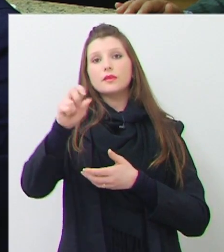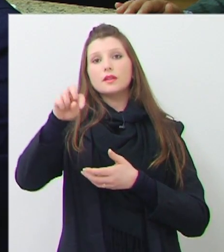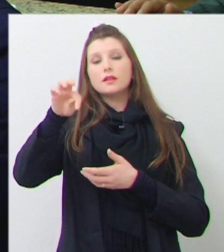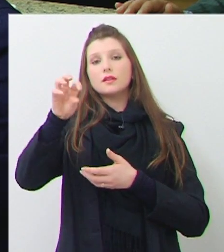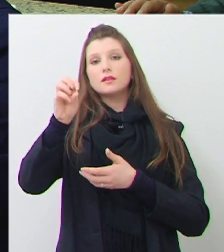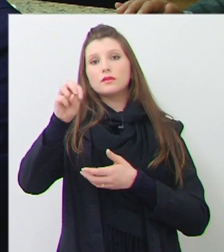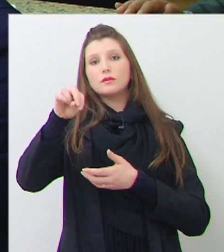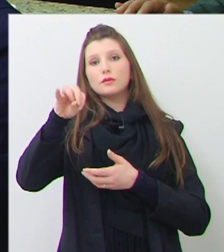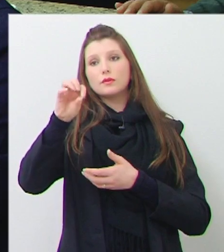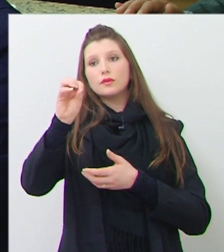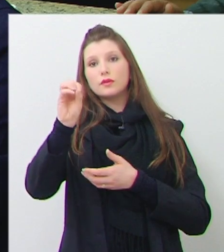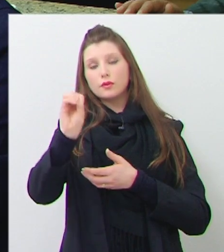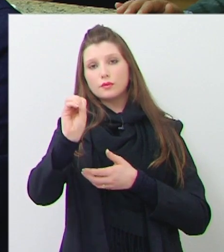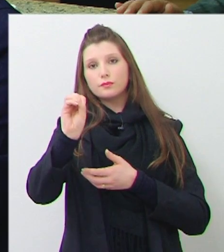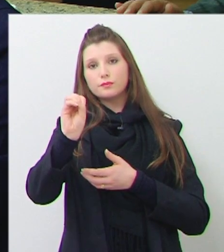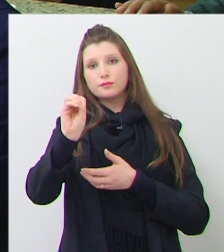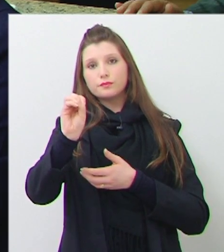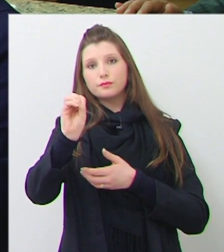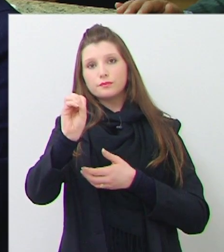Manuel.